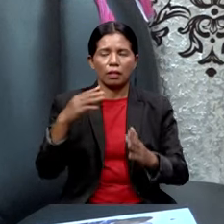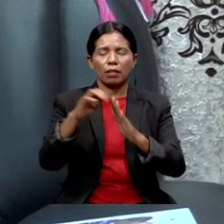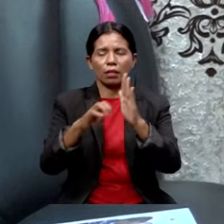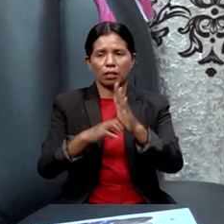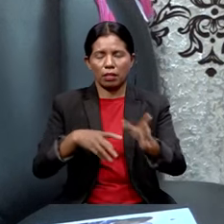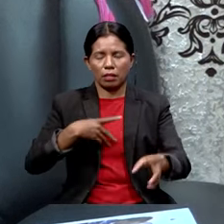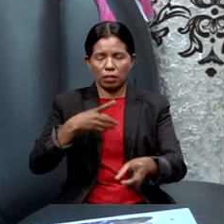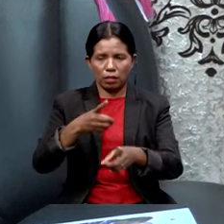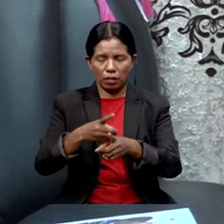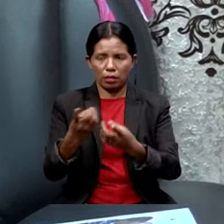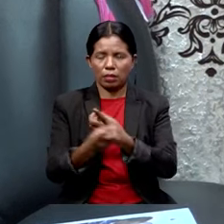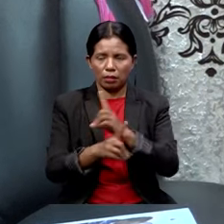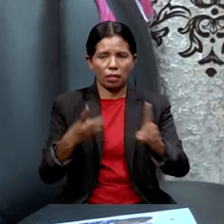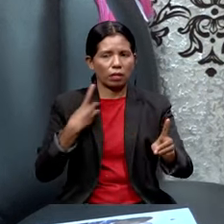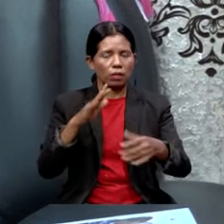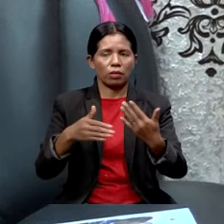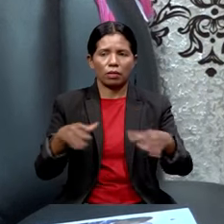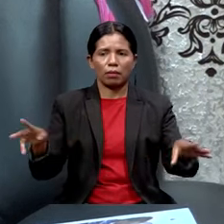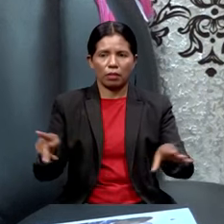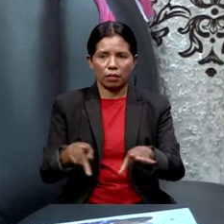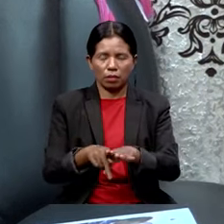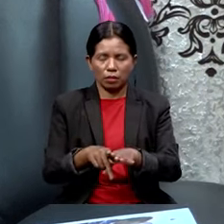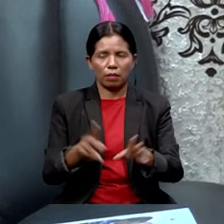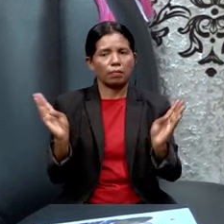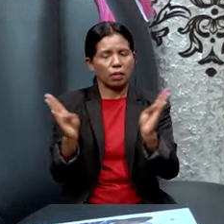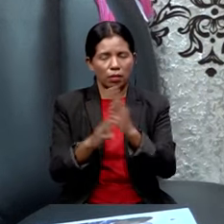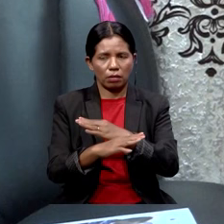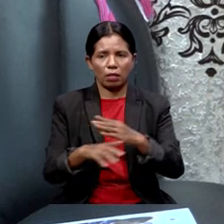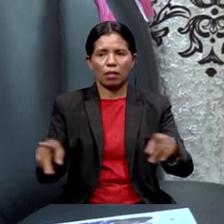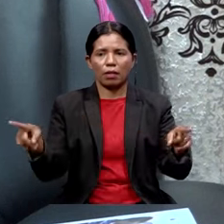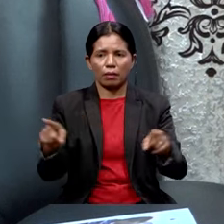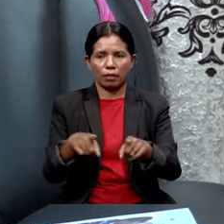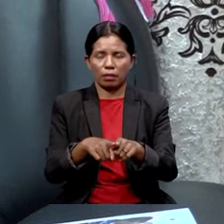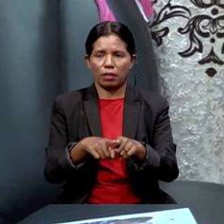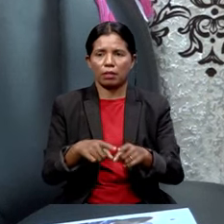direito democrático ita hutun participação se sai hanesan